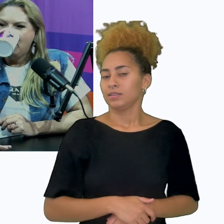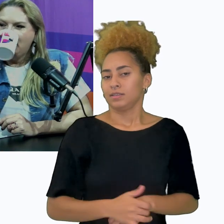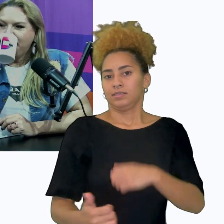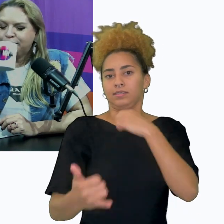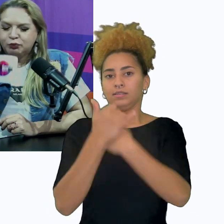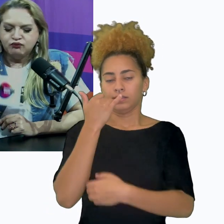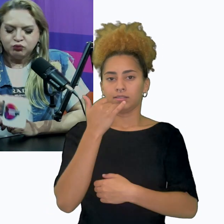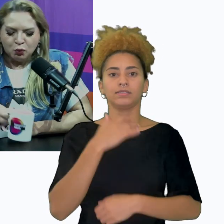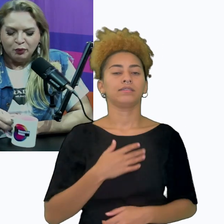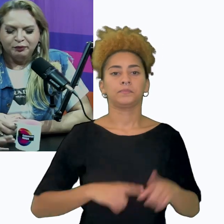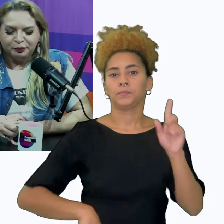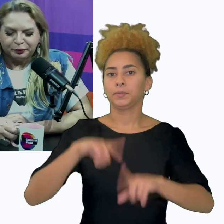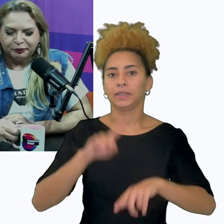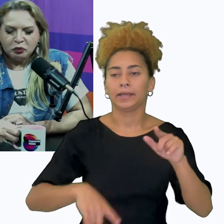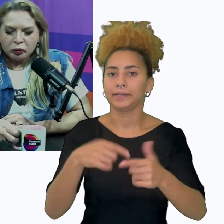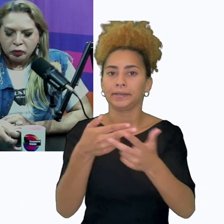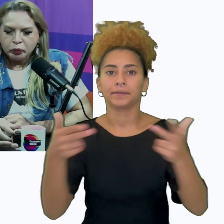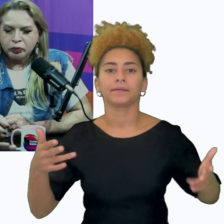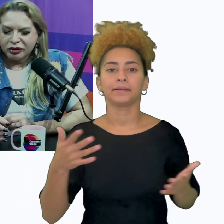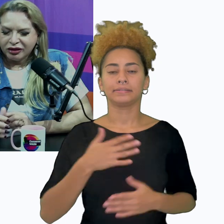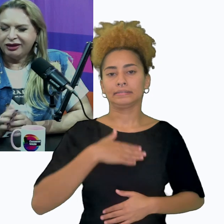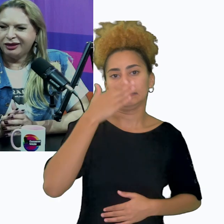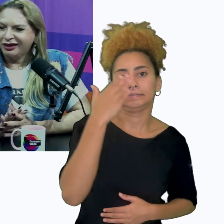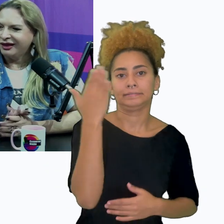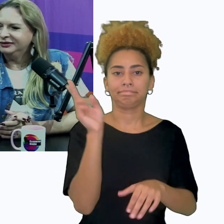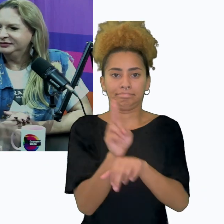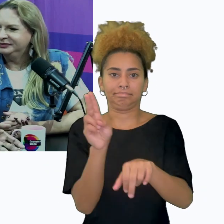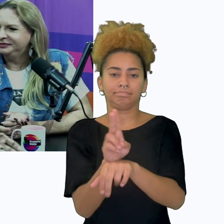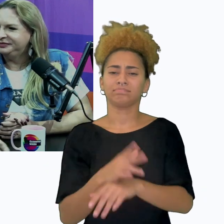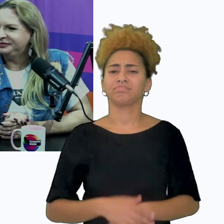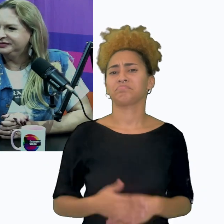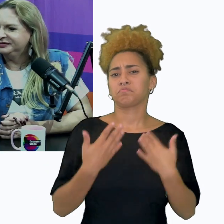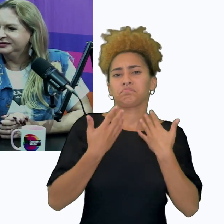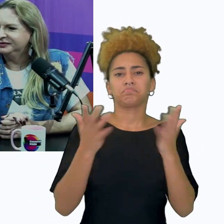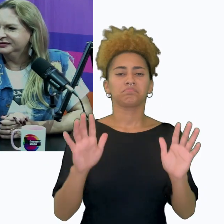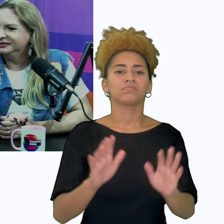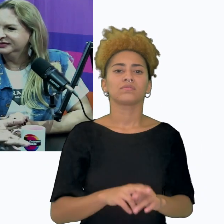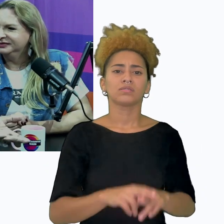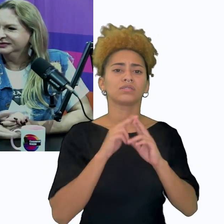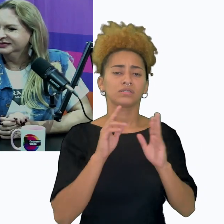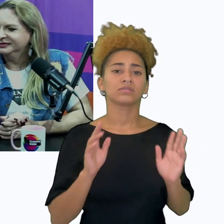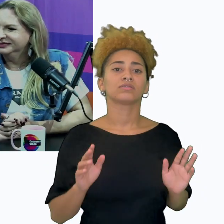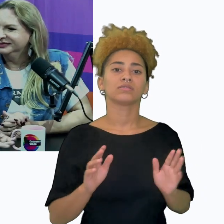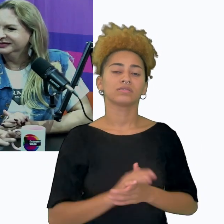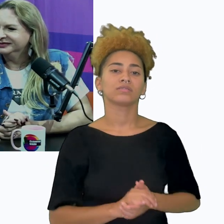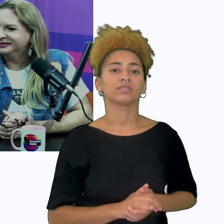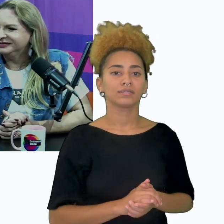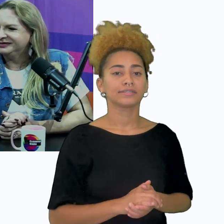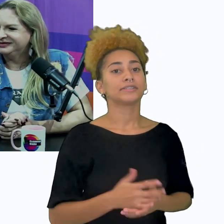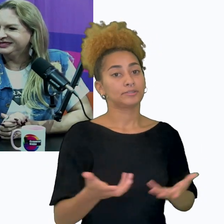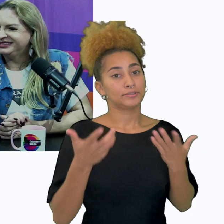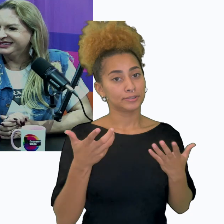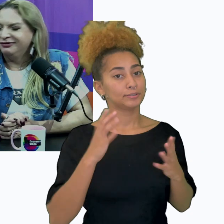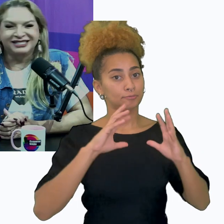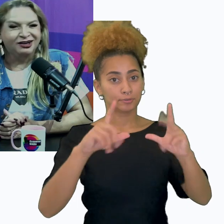tudo mentira. Não era nada de show. Era putaria que tinha que fazer. Eu não gostava de fazer putaria. Eu gostava de fazer, era desgraça que eu queria, era todos eles, né? Aí.